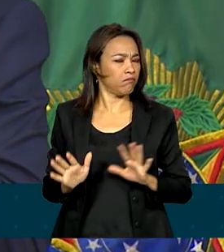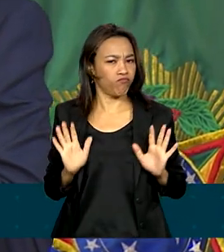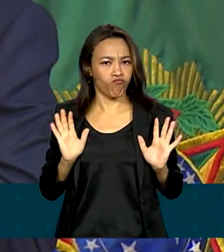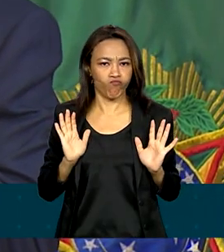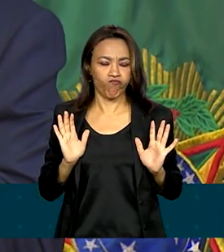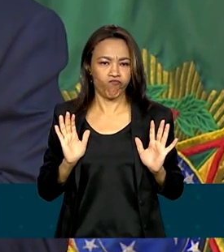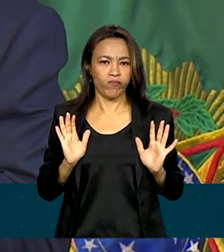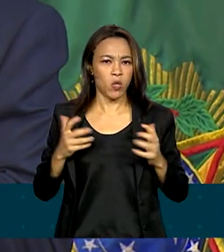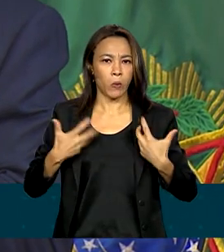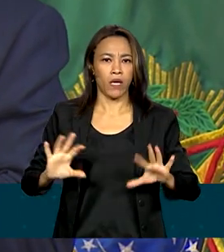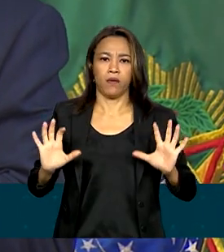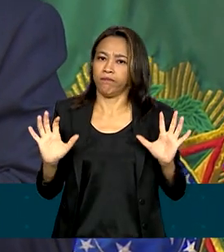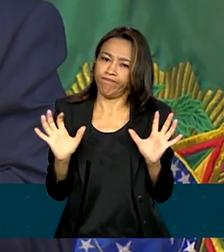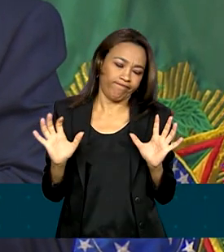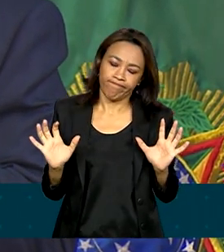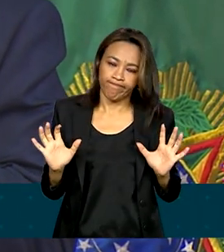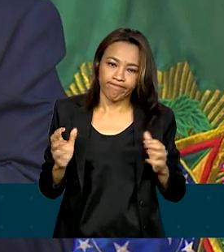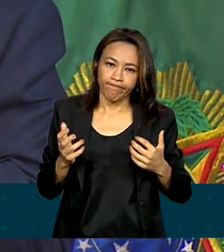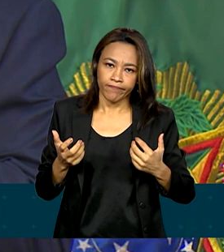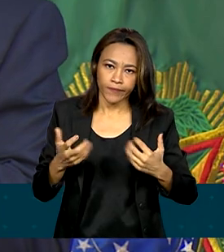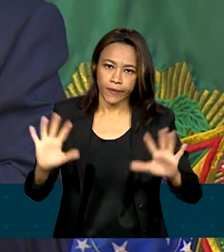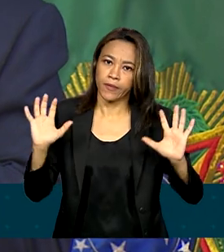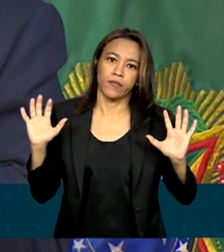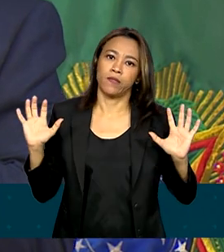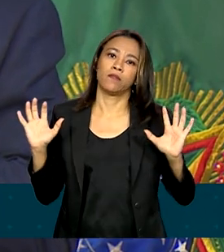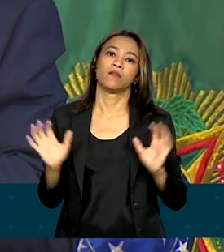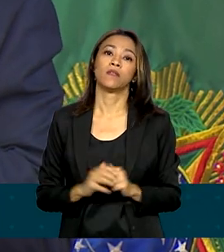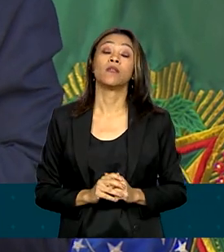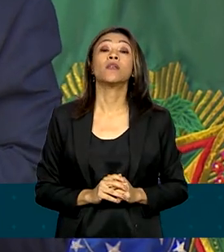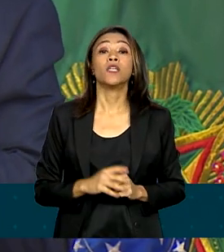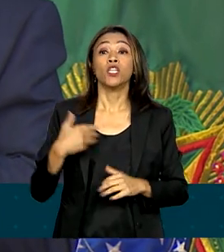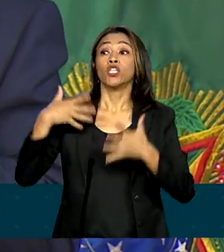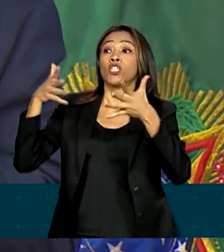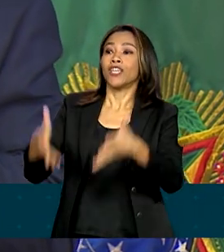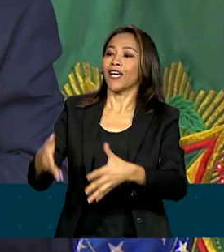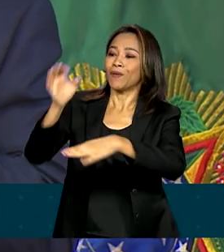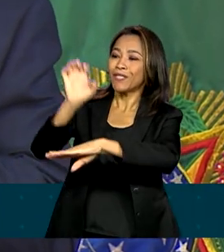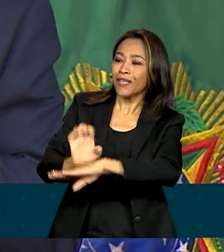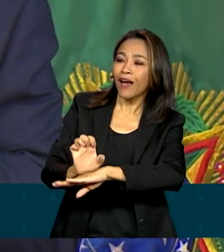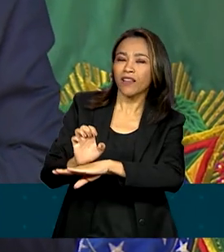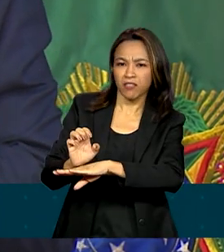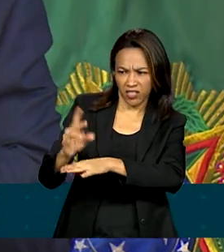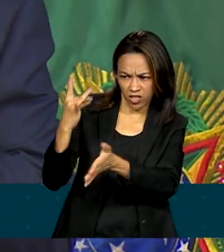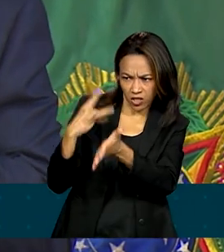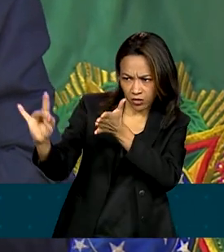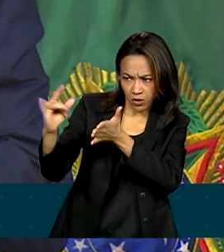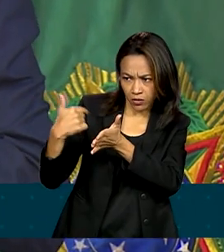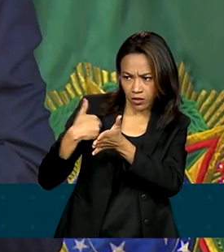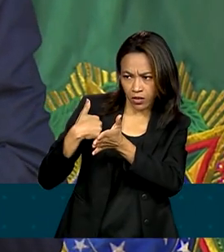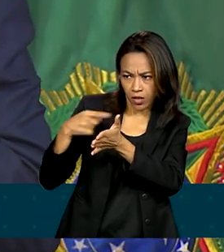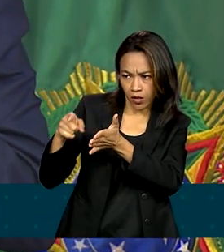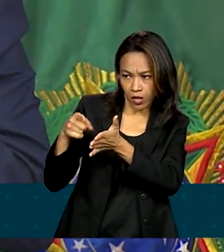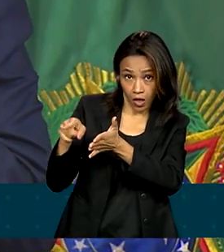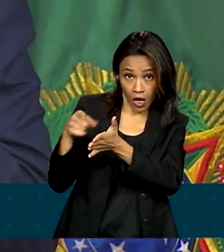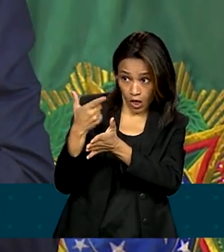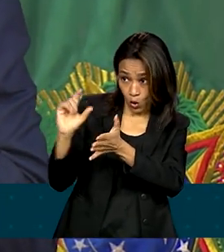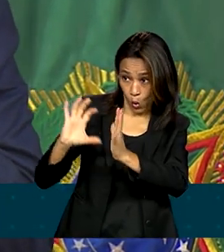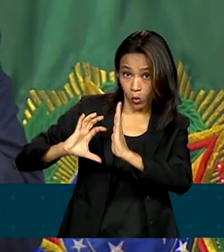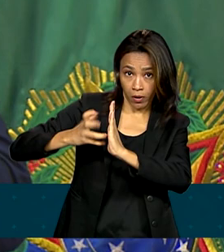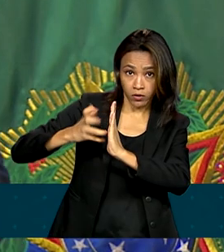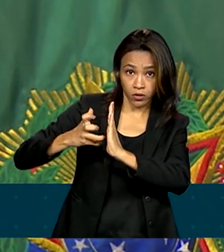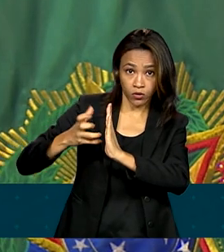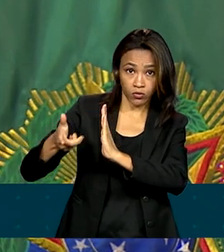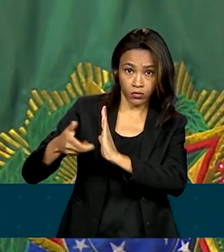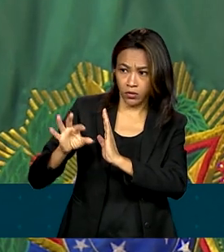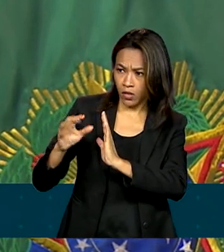eu não quero sabe, chegar no Estado e ter o governador como inimigo, porque o governador pertence a um outro partido